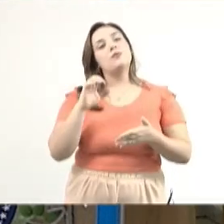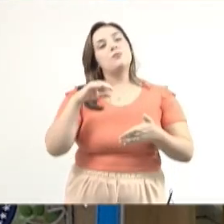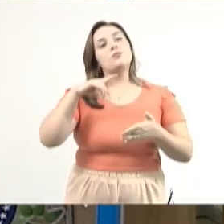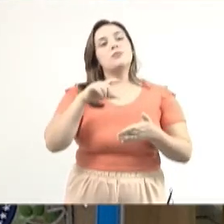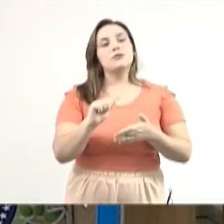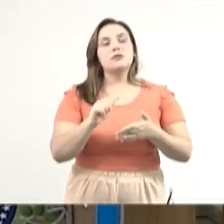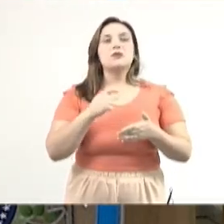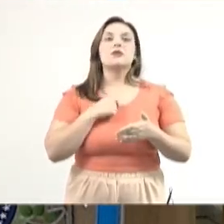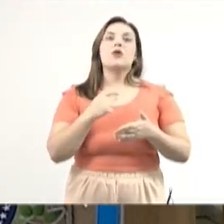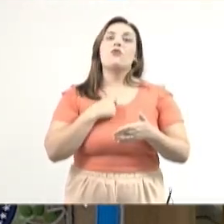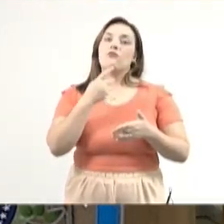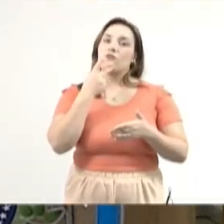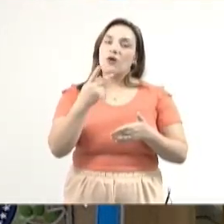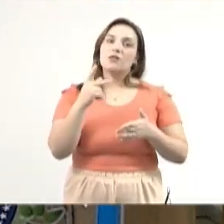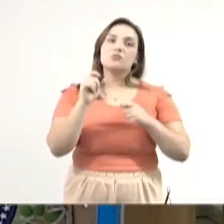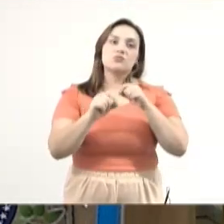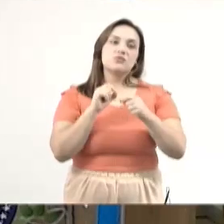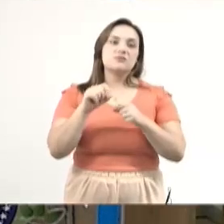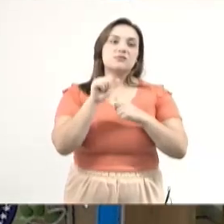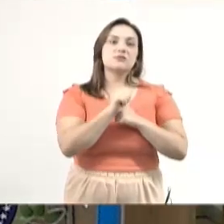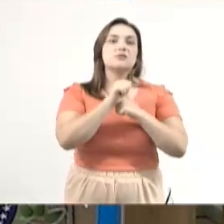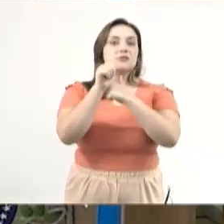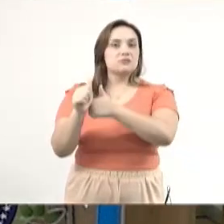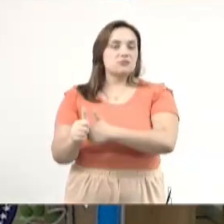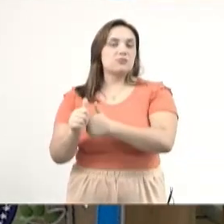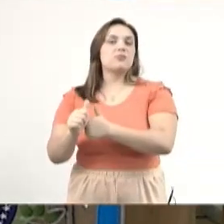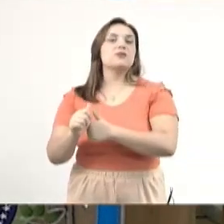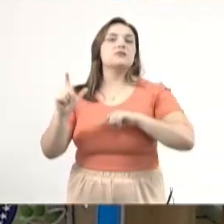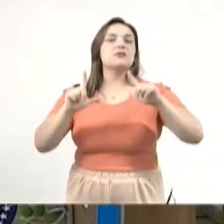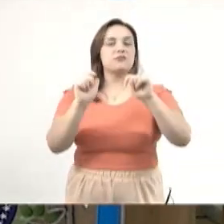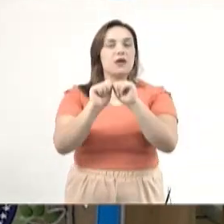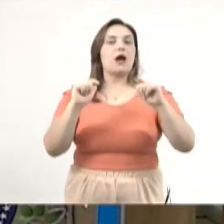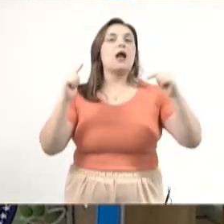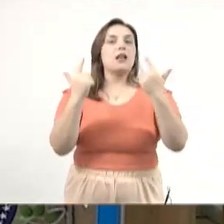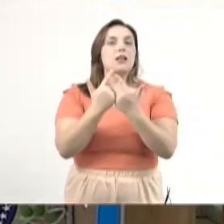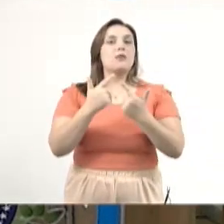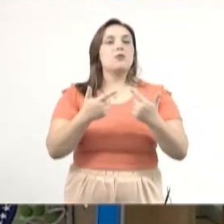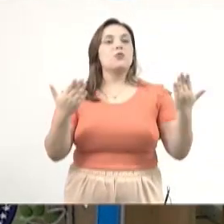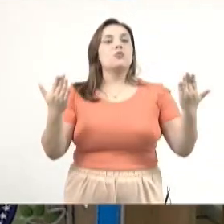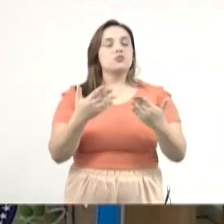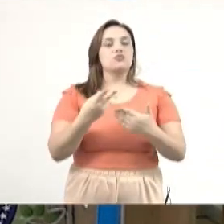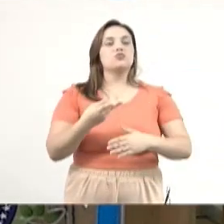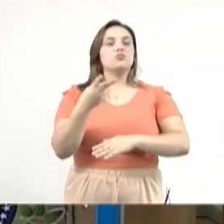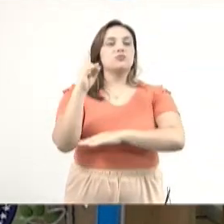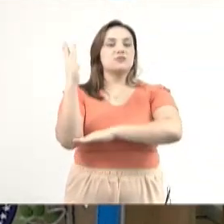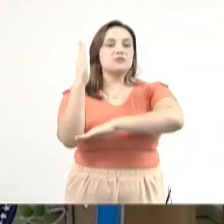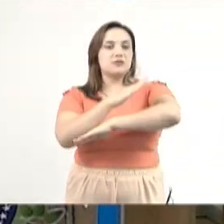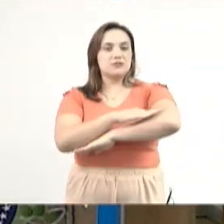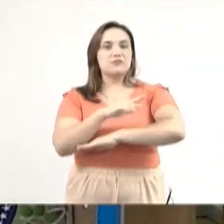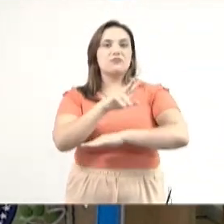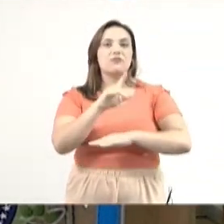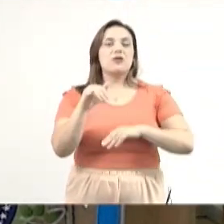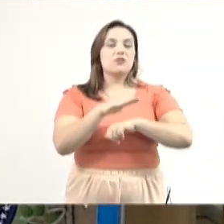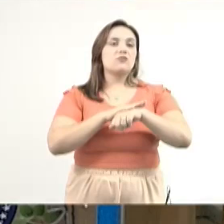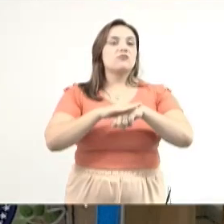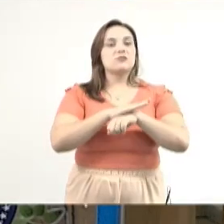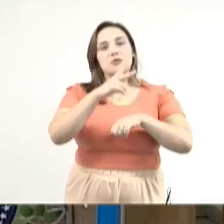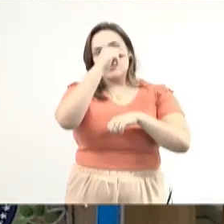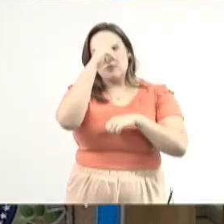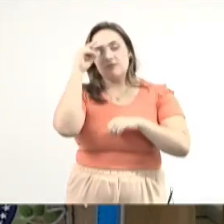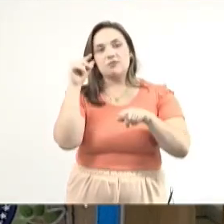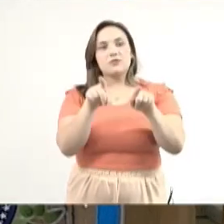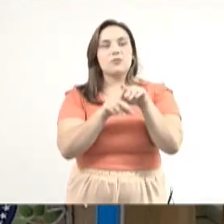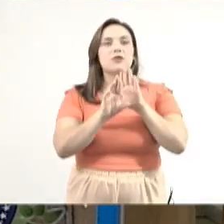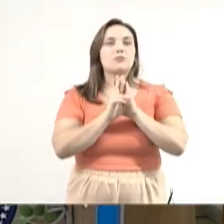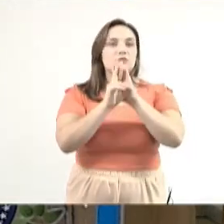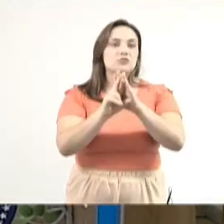que eu reforço. A transmissão da TV Alemes começa às 14 horas, eu e a Maritê Kogo vamos estar por lá, vamos conversar com o prefeito, os representantes